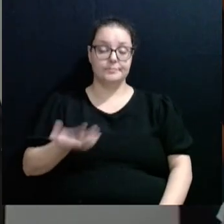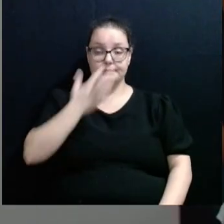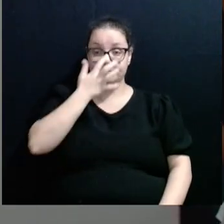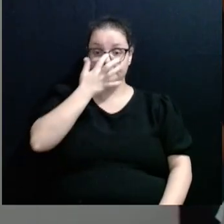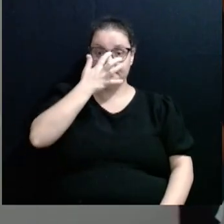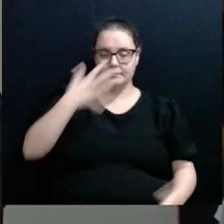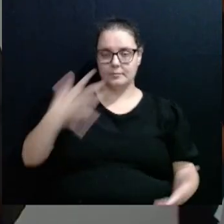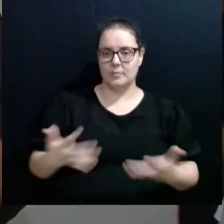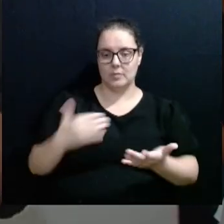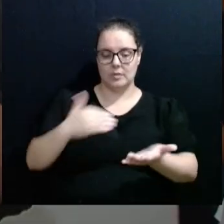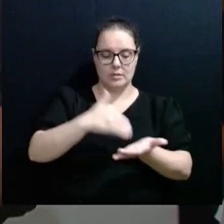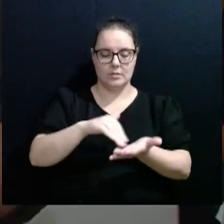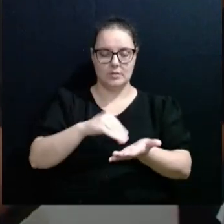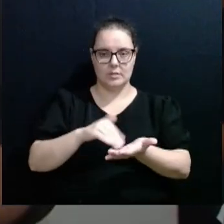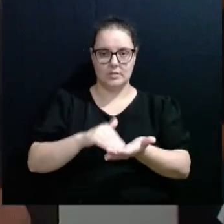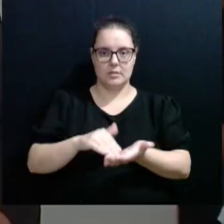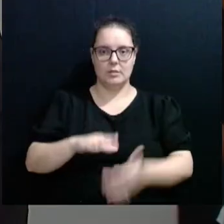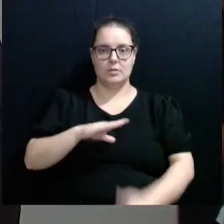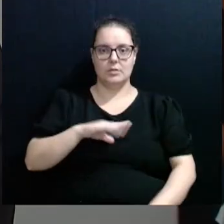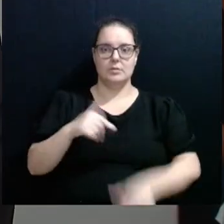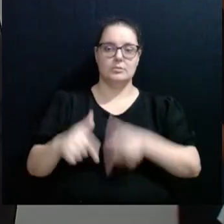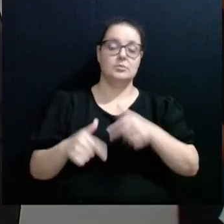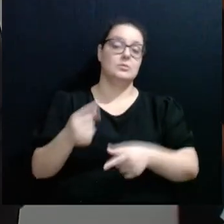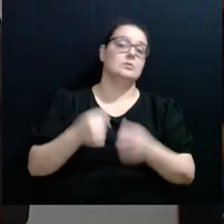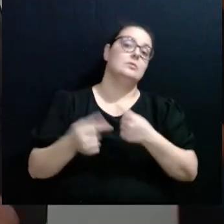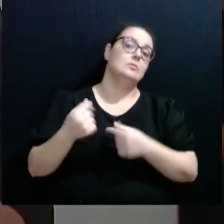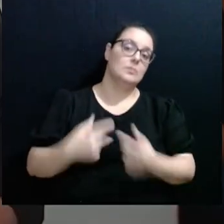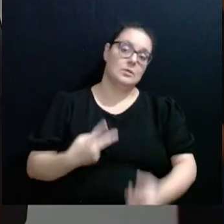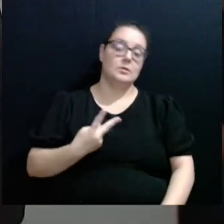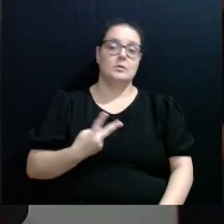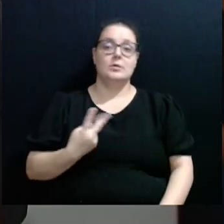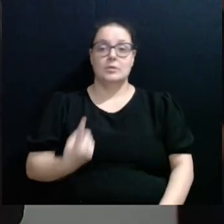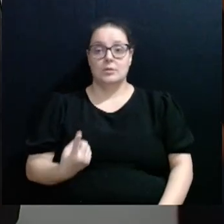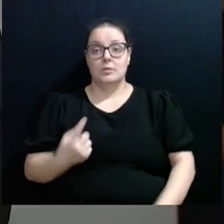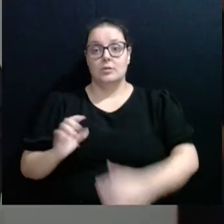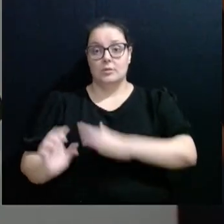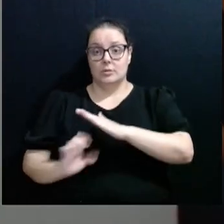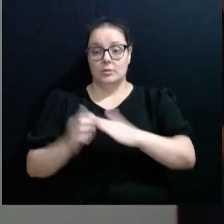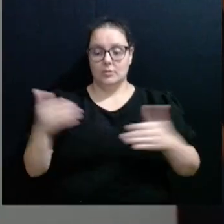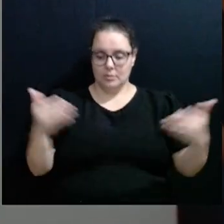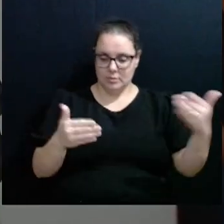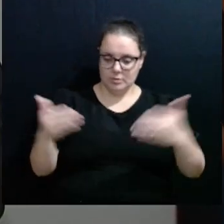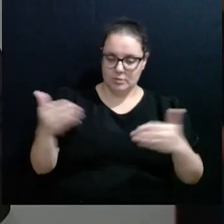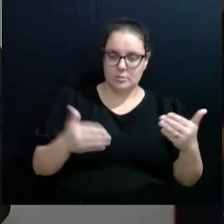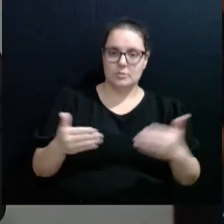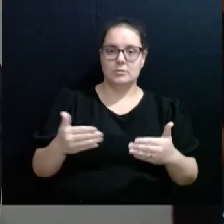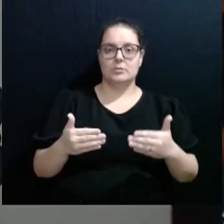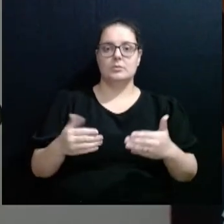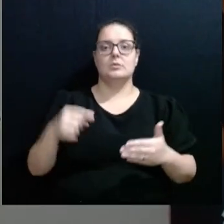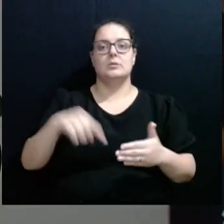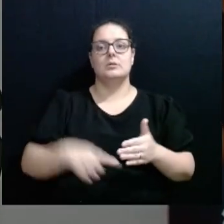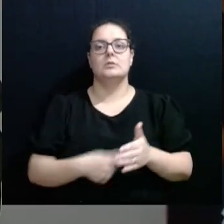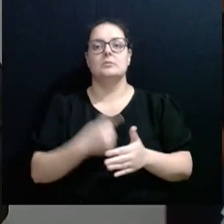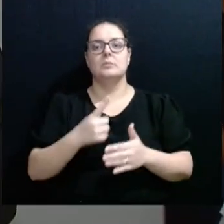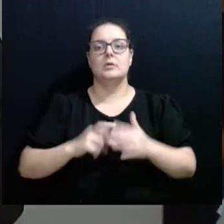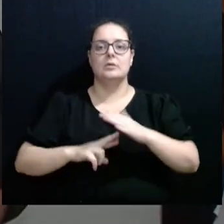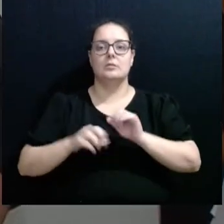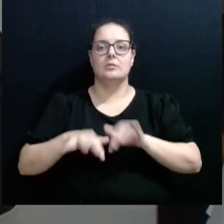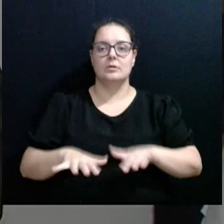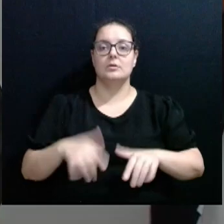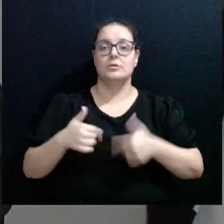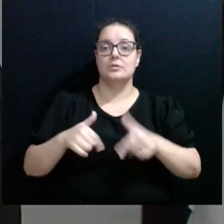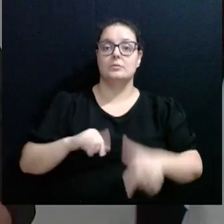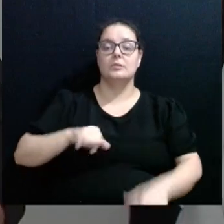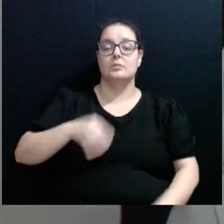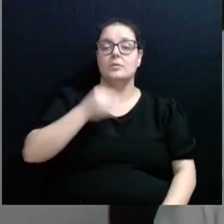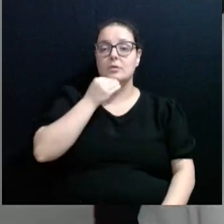Secretaria Municipal de Trabalho e Renda. 21 empresas estão participando desse primeiro Feirão de Emprego e Oportunidades do ano de